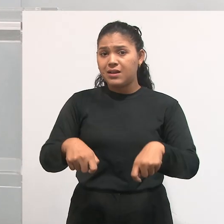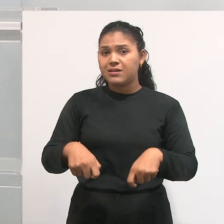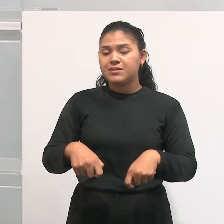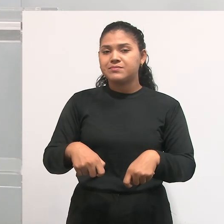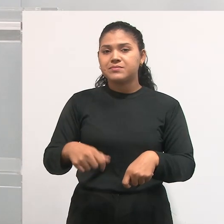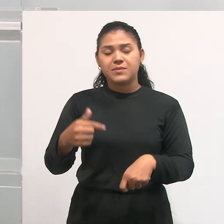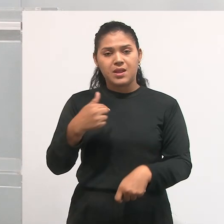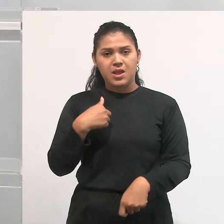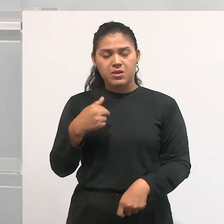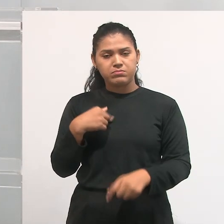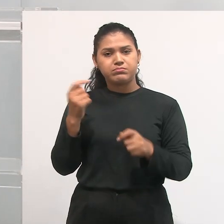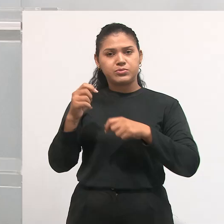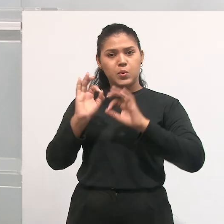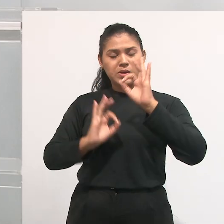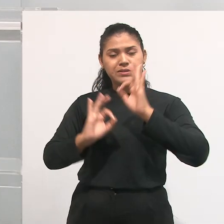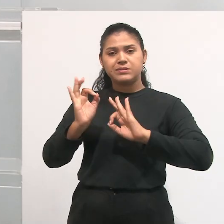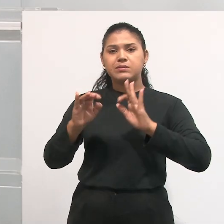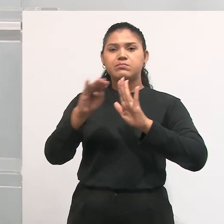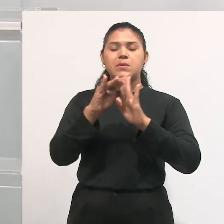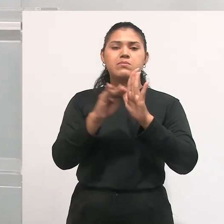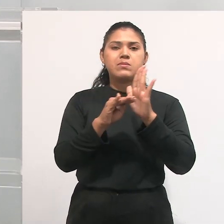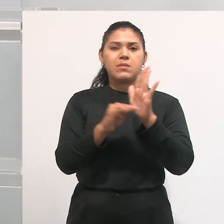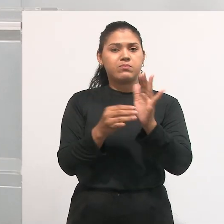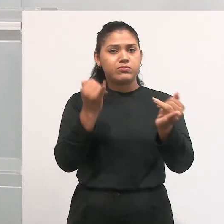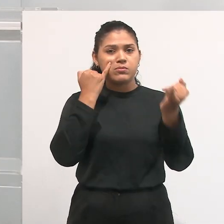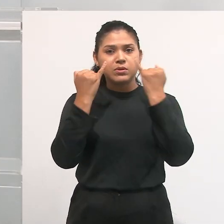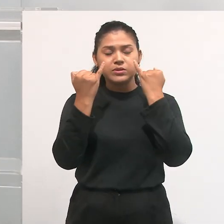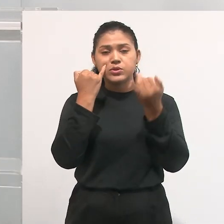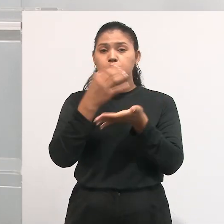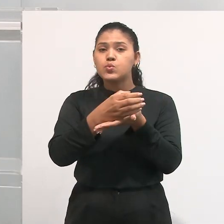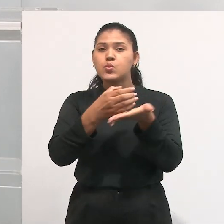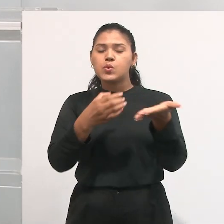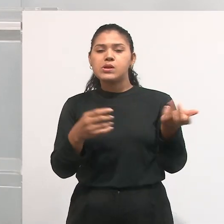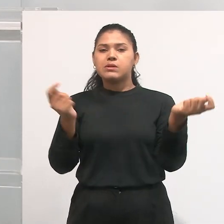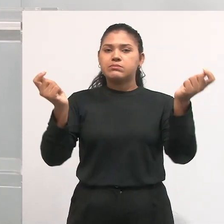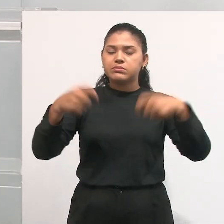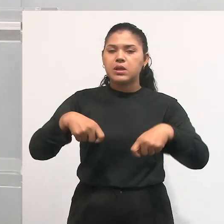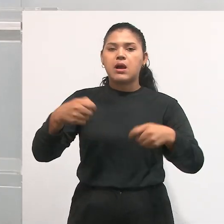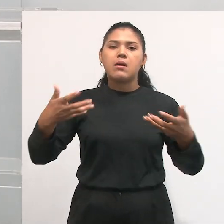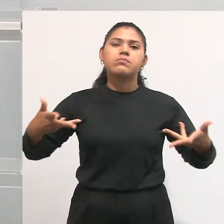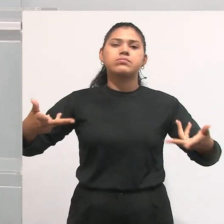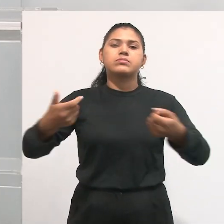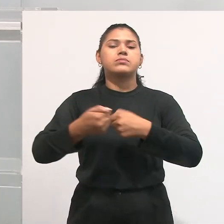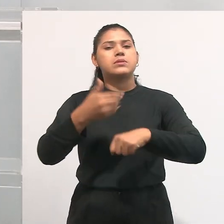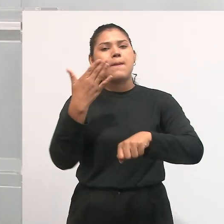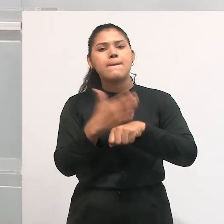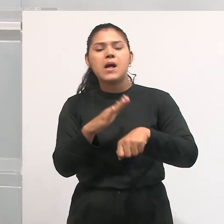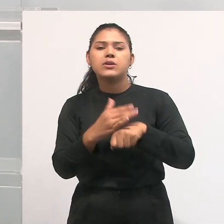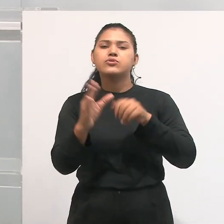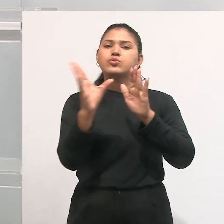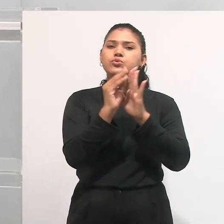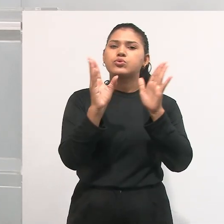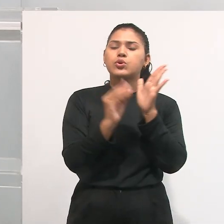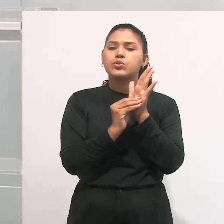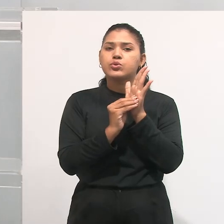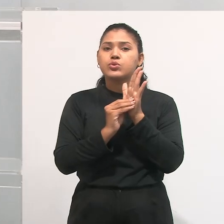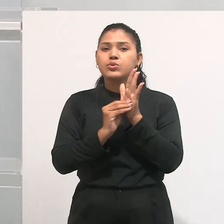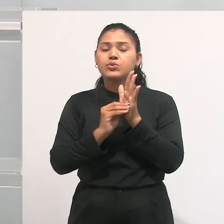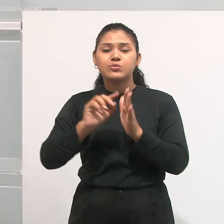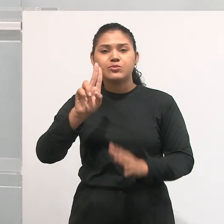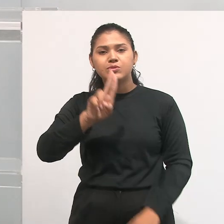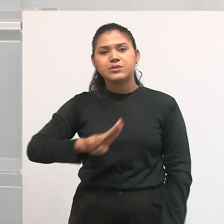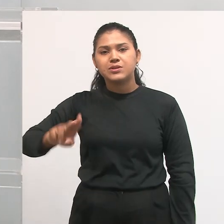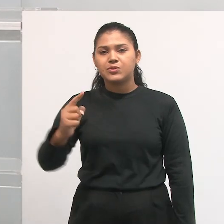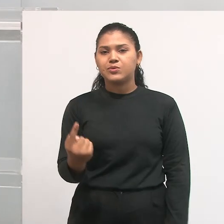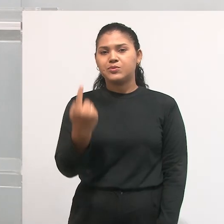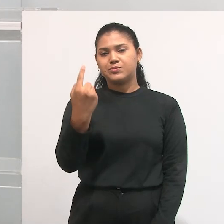Eu organizo os saberes, as competências, as habilidades, os conteúdos por um projeto. E geralmente